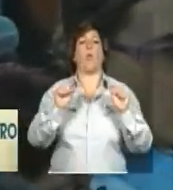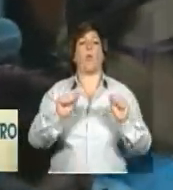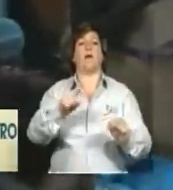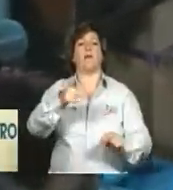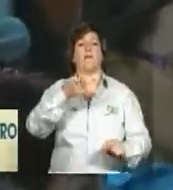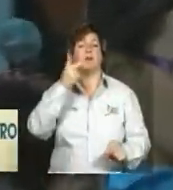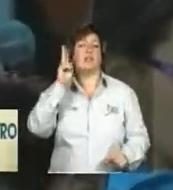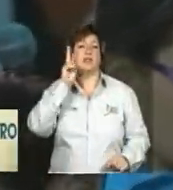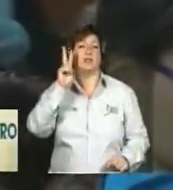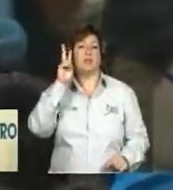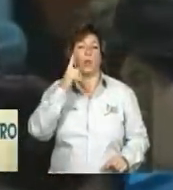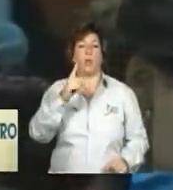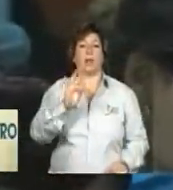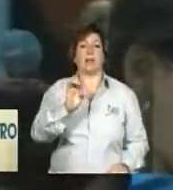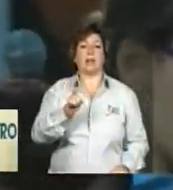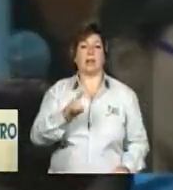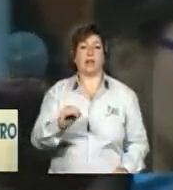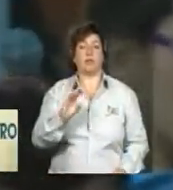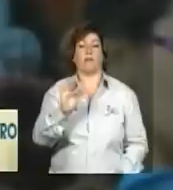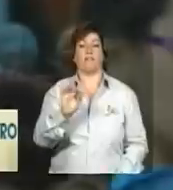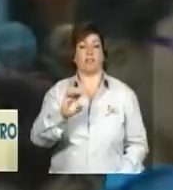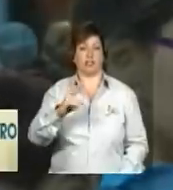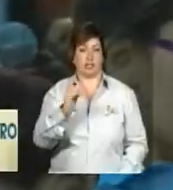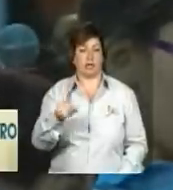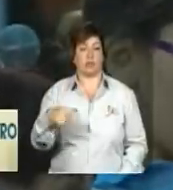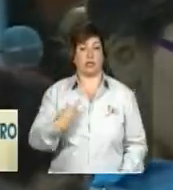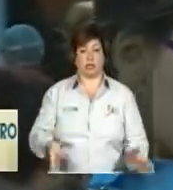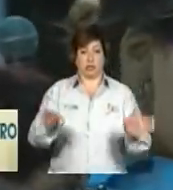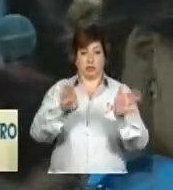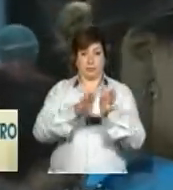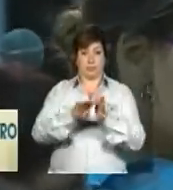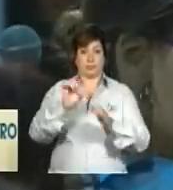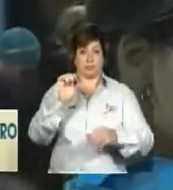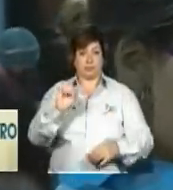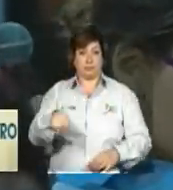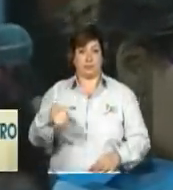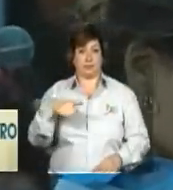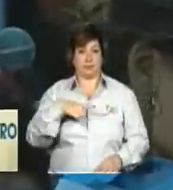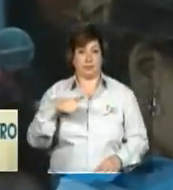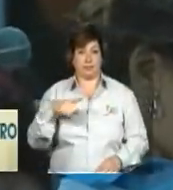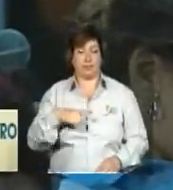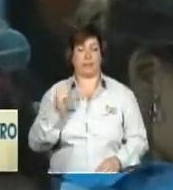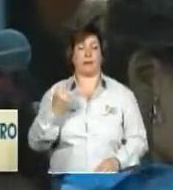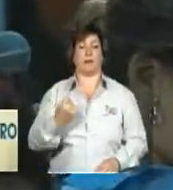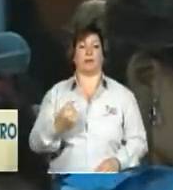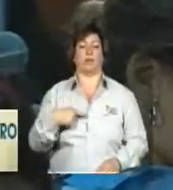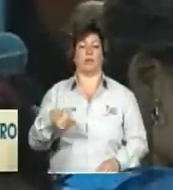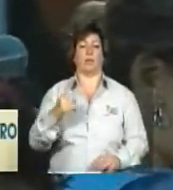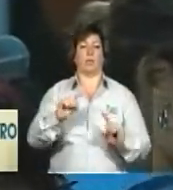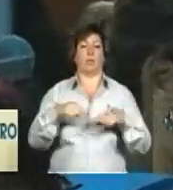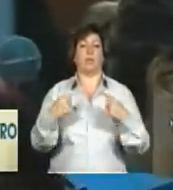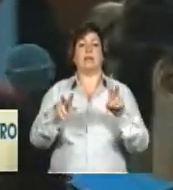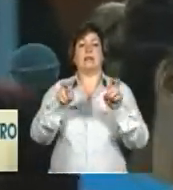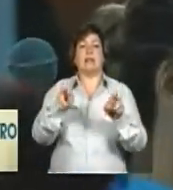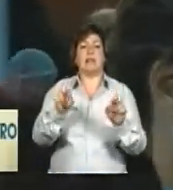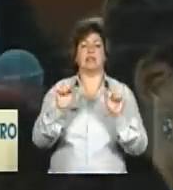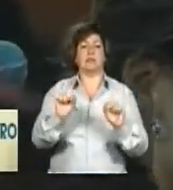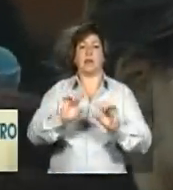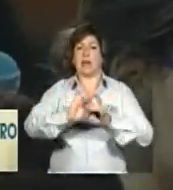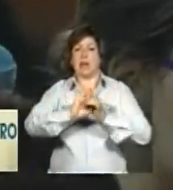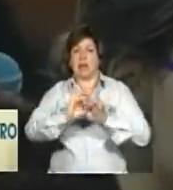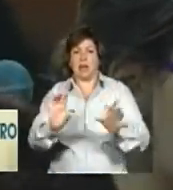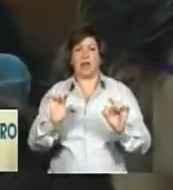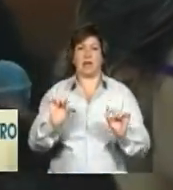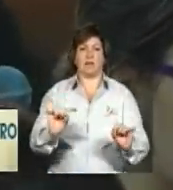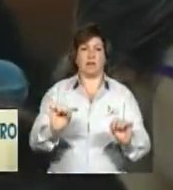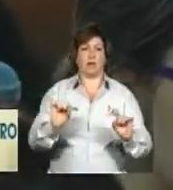texto fechado, quer dizer, chegar na noite do dia 18, um texto completamente livre de colchetes, ou é aceitável